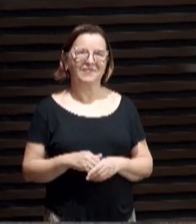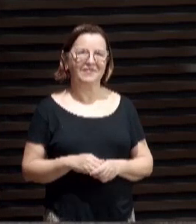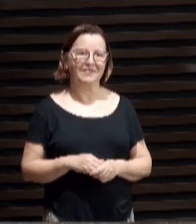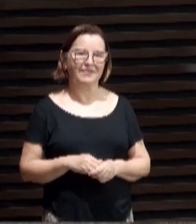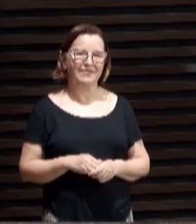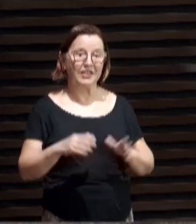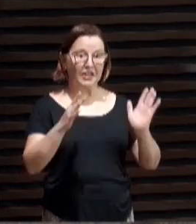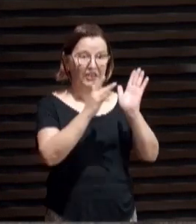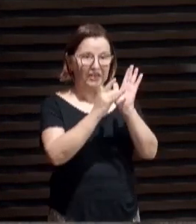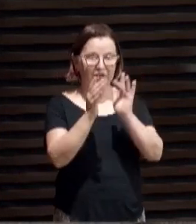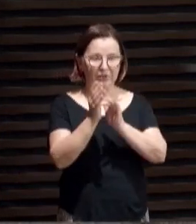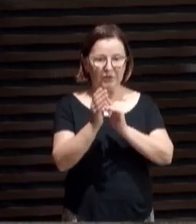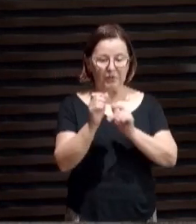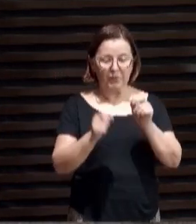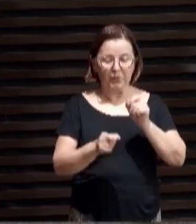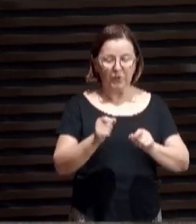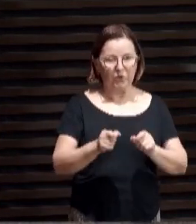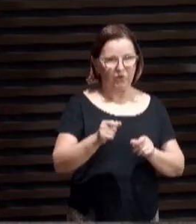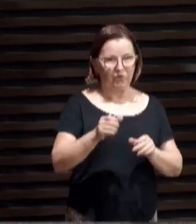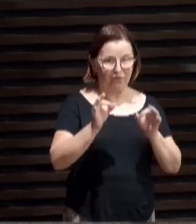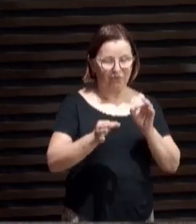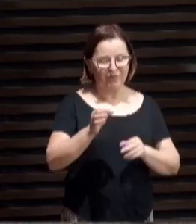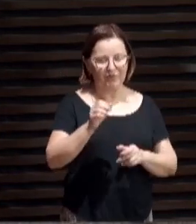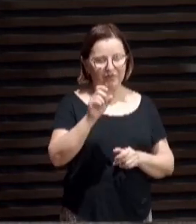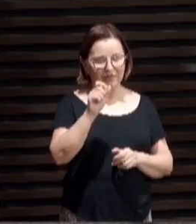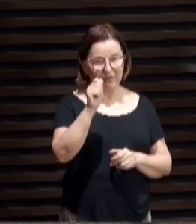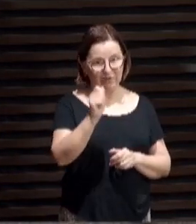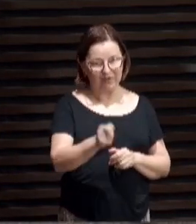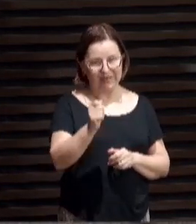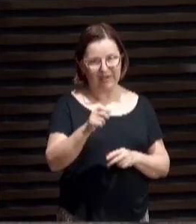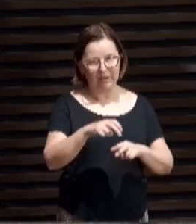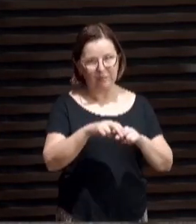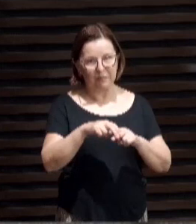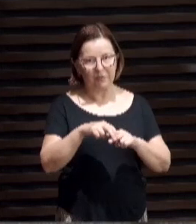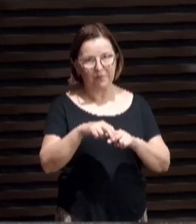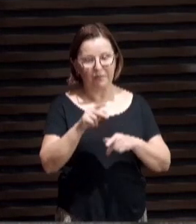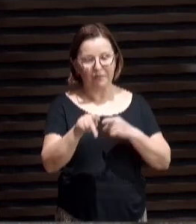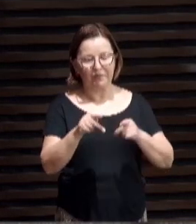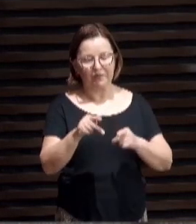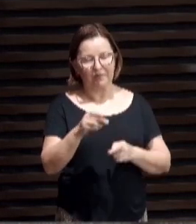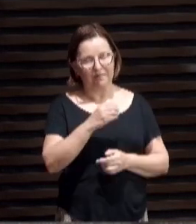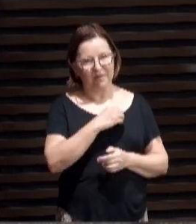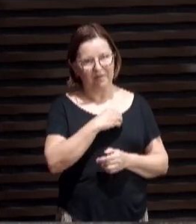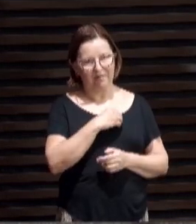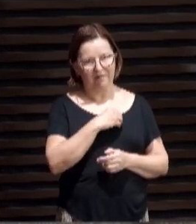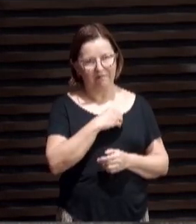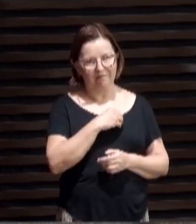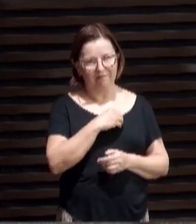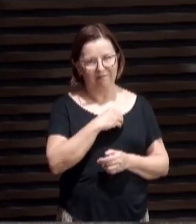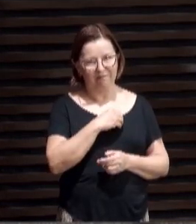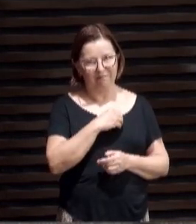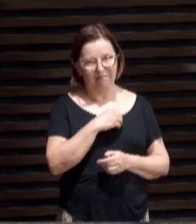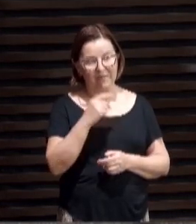Jesus foi julgado por ímpios, para que pelo seu juízo ele libertasse os ímpios